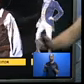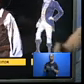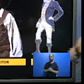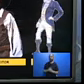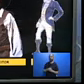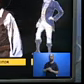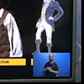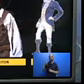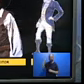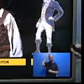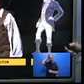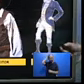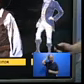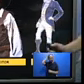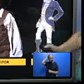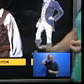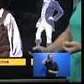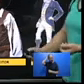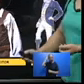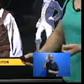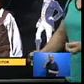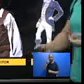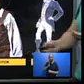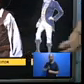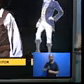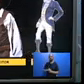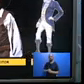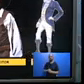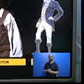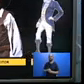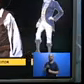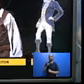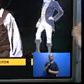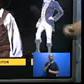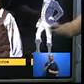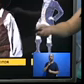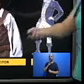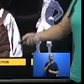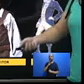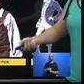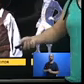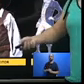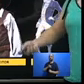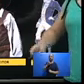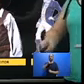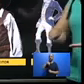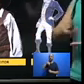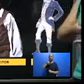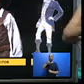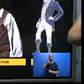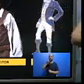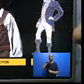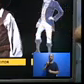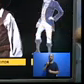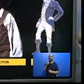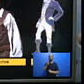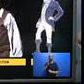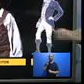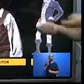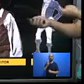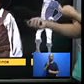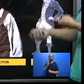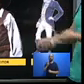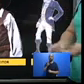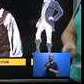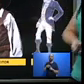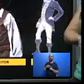índio brasileiro, que vocês já conhecem, que na verdade, gente, não tinha nem que chamar índio, porque quem chamou de índio foram